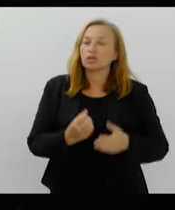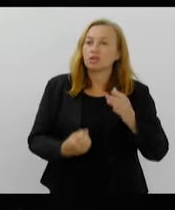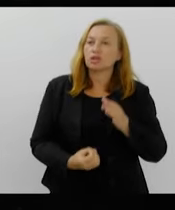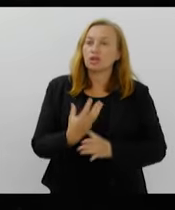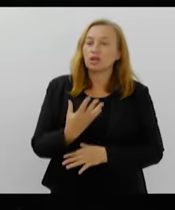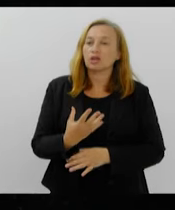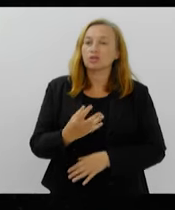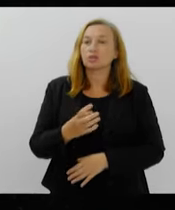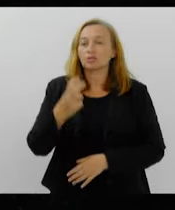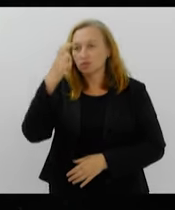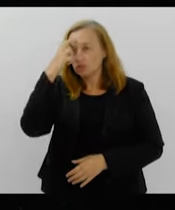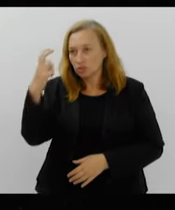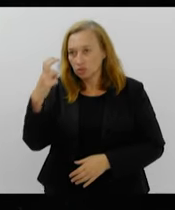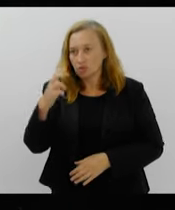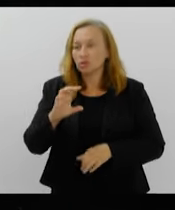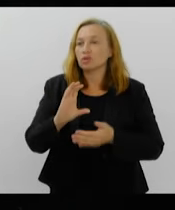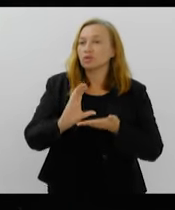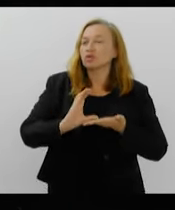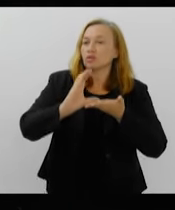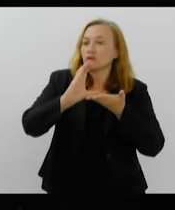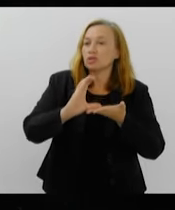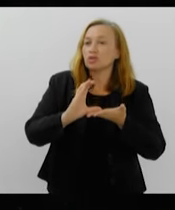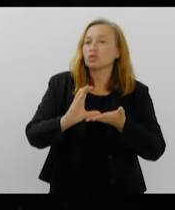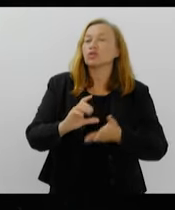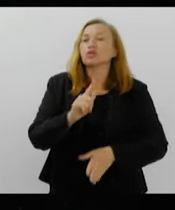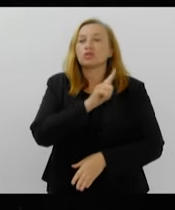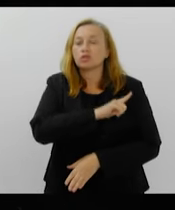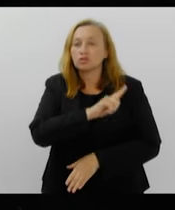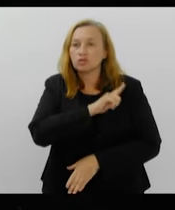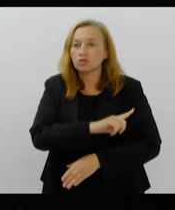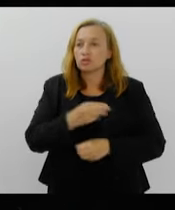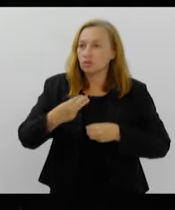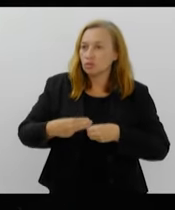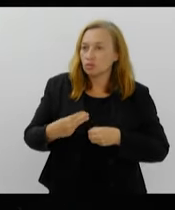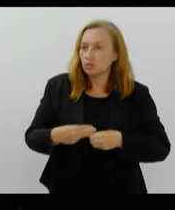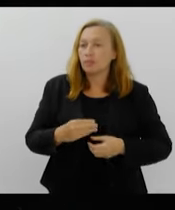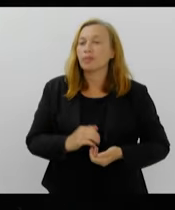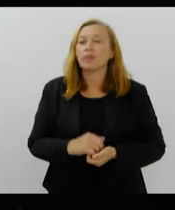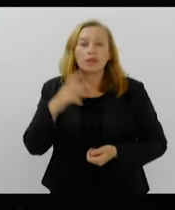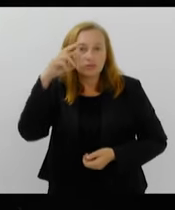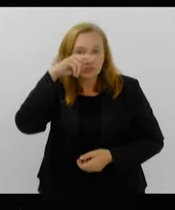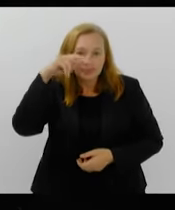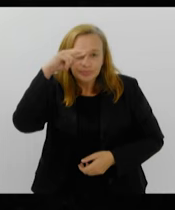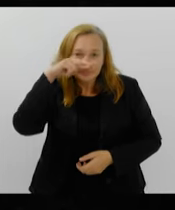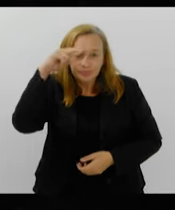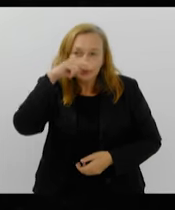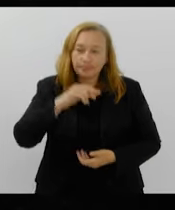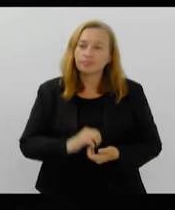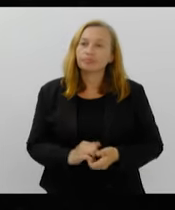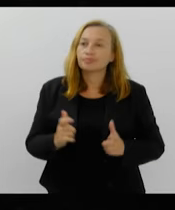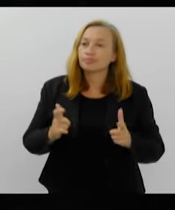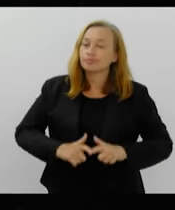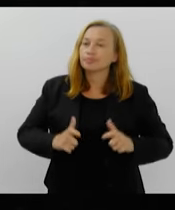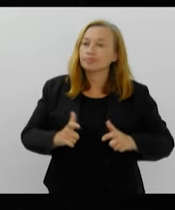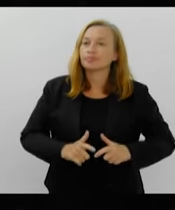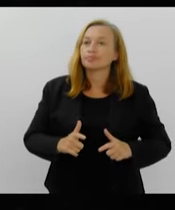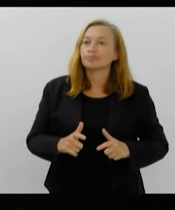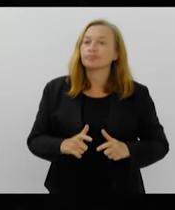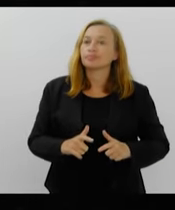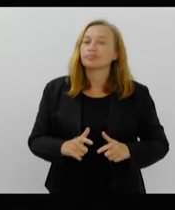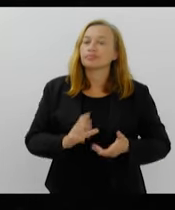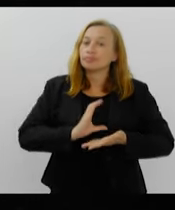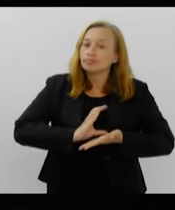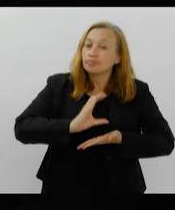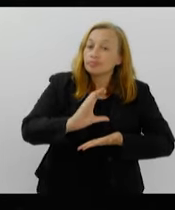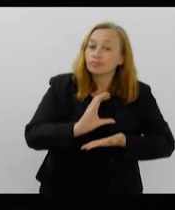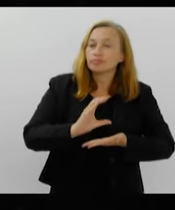cultura dos conselheiros dos gestores municipais localizando aonde estão sendo aplicados esses